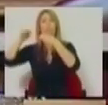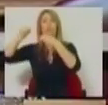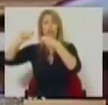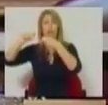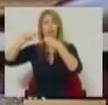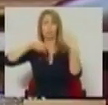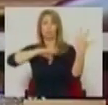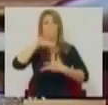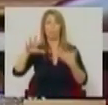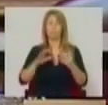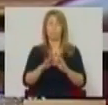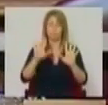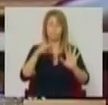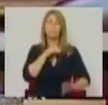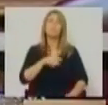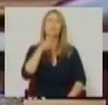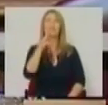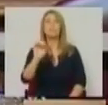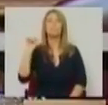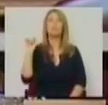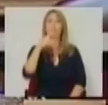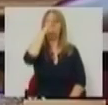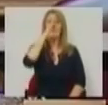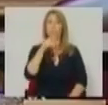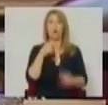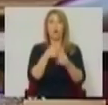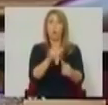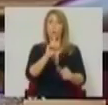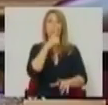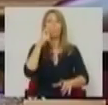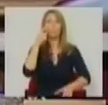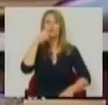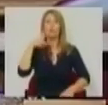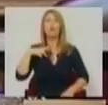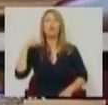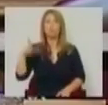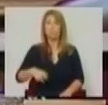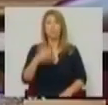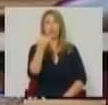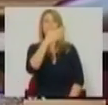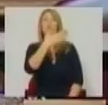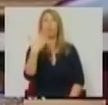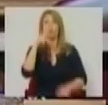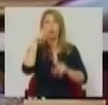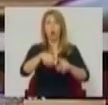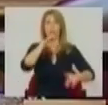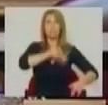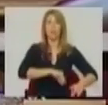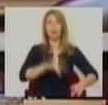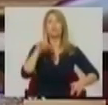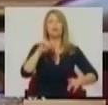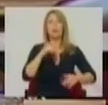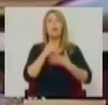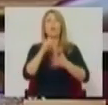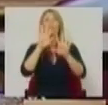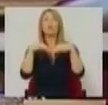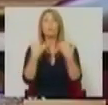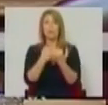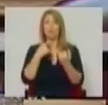que um governo não cumpriu compromissos com os portugueses foi logo em 2011, quando cortou salários e apoios sociais. E esses compromissos continuaram a